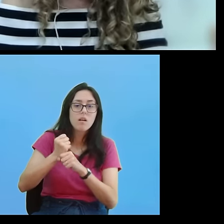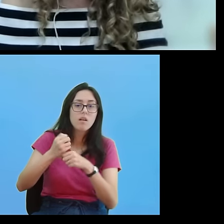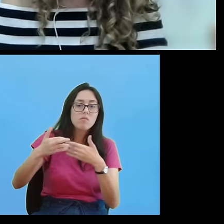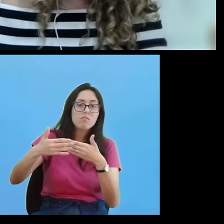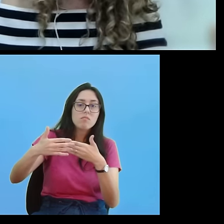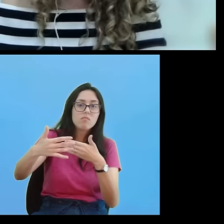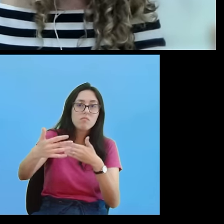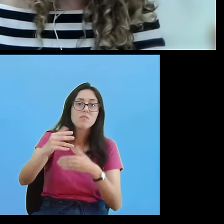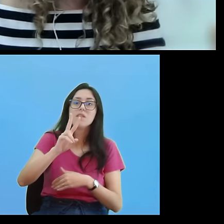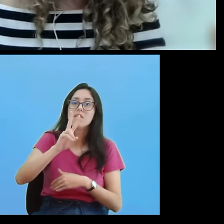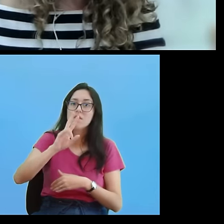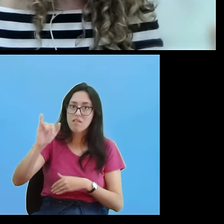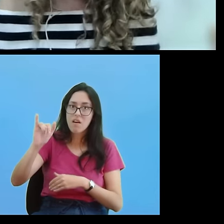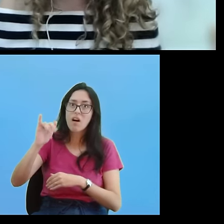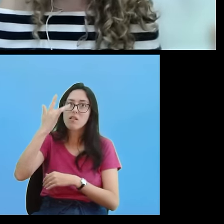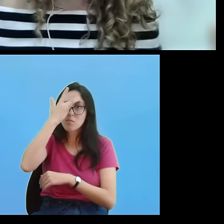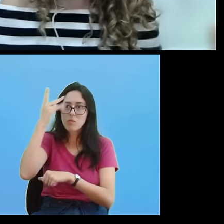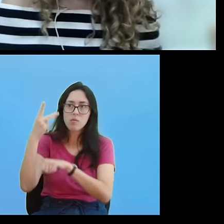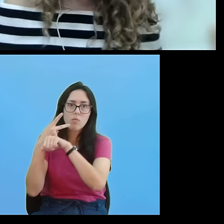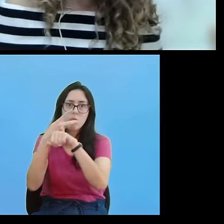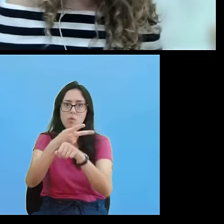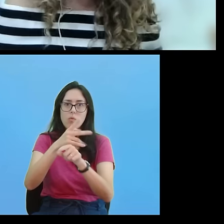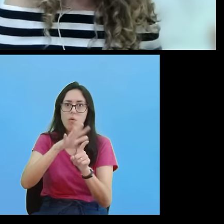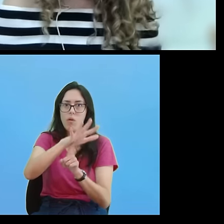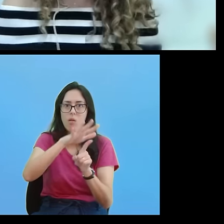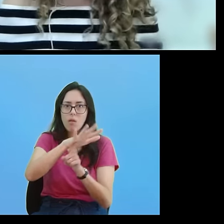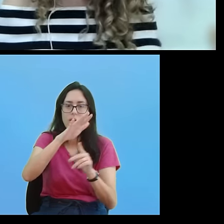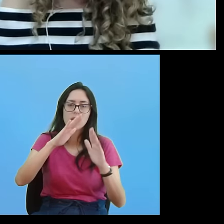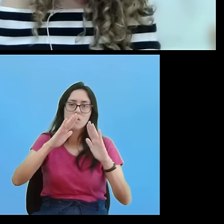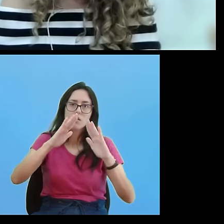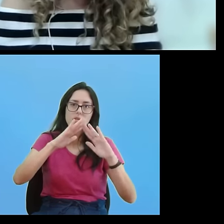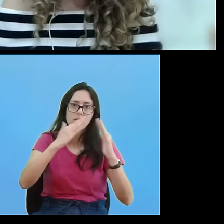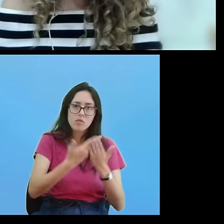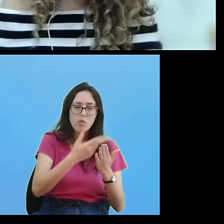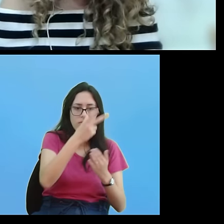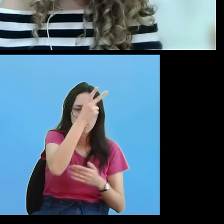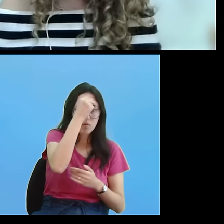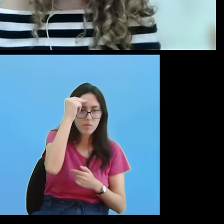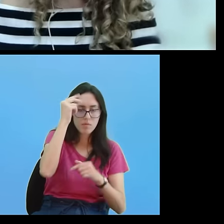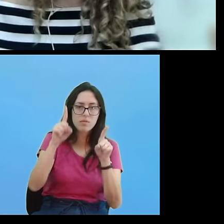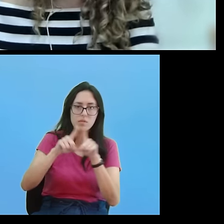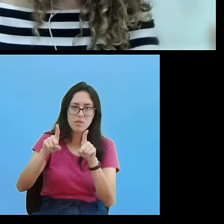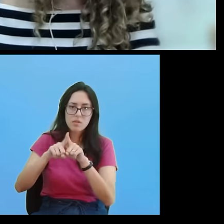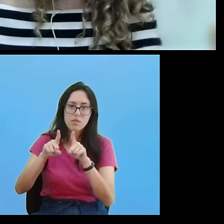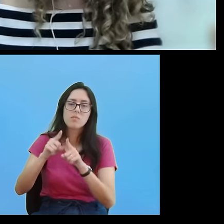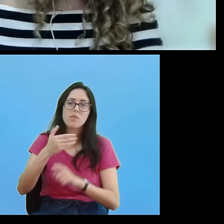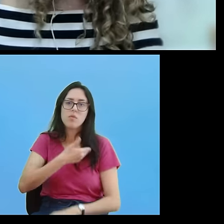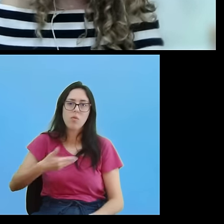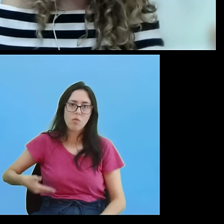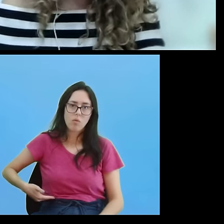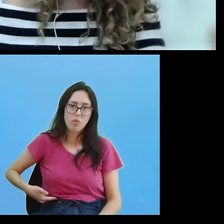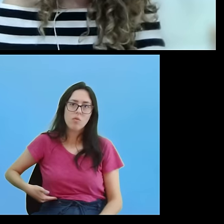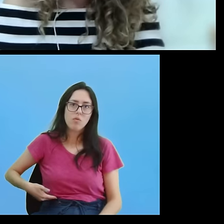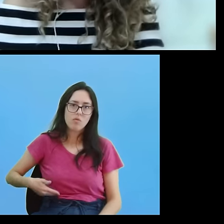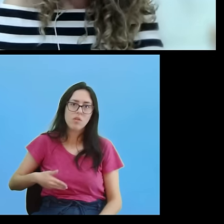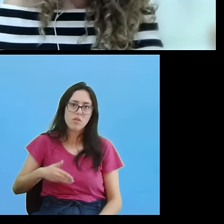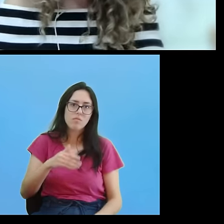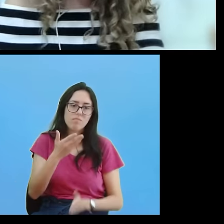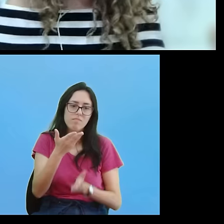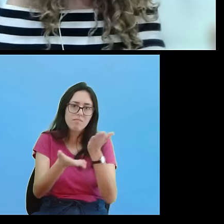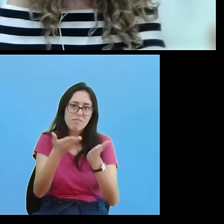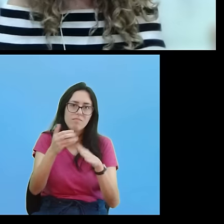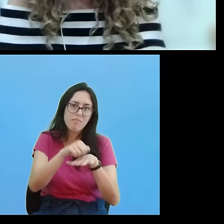vamos ter uma procura cada vez maior na rede municipal e na rede estadual, né, pelo atendimento de AI, pelo